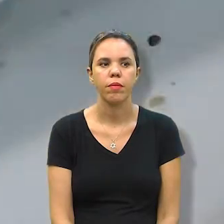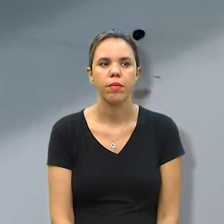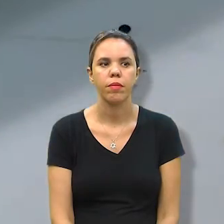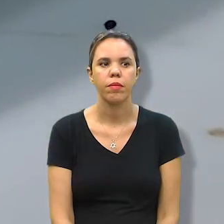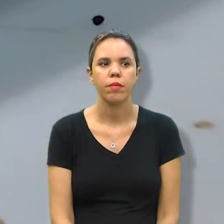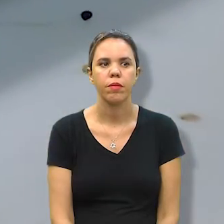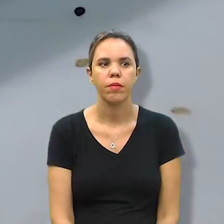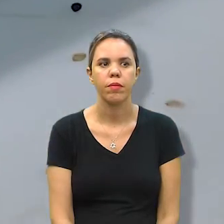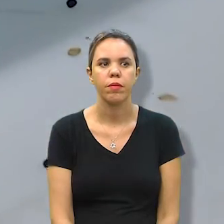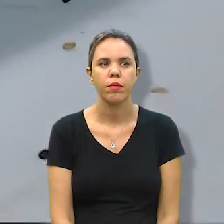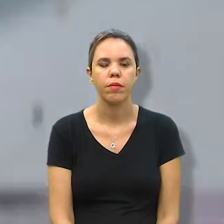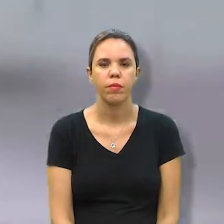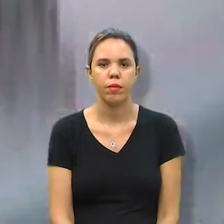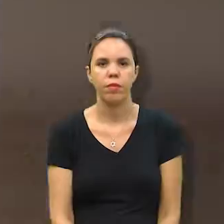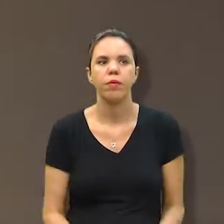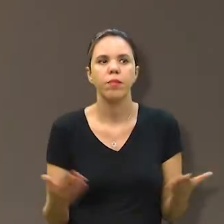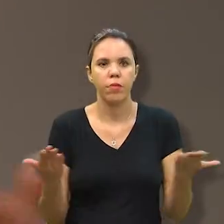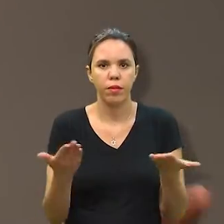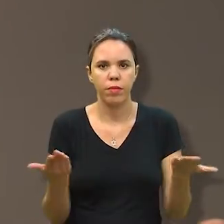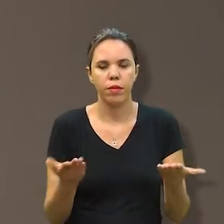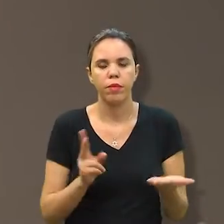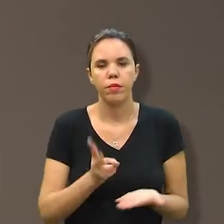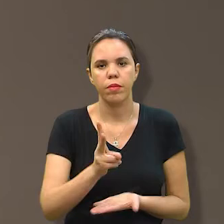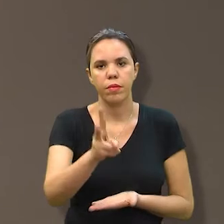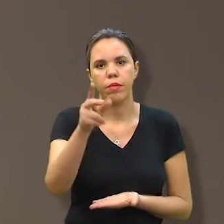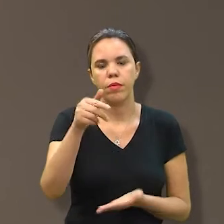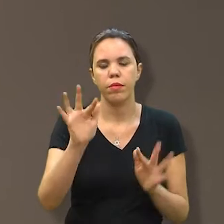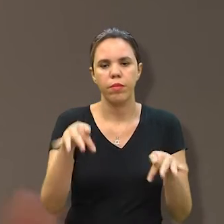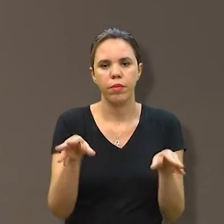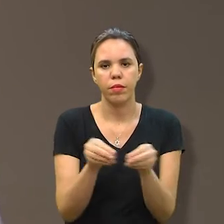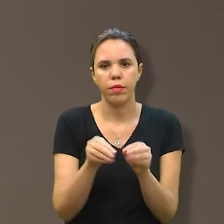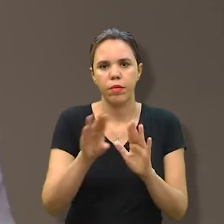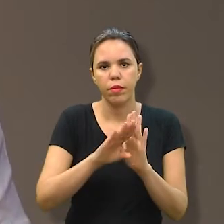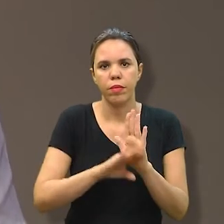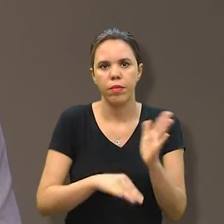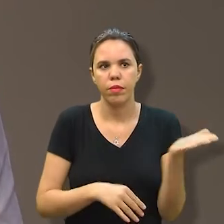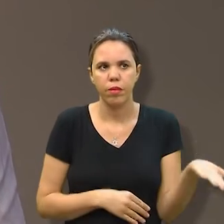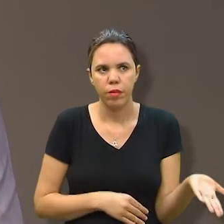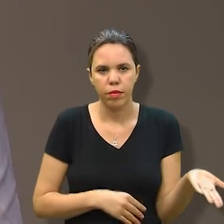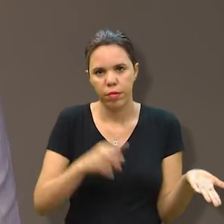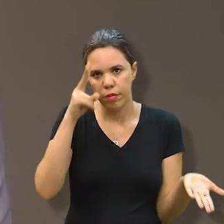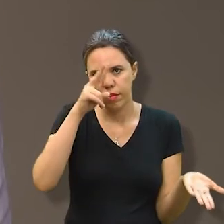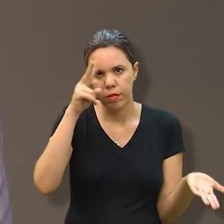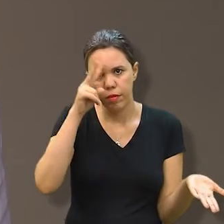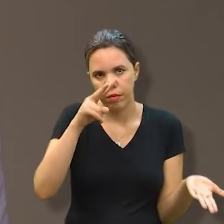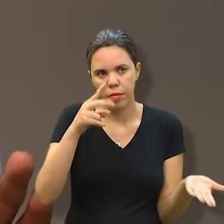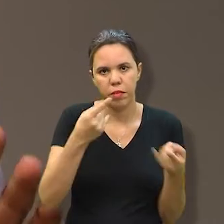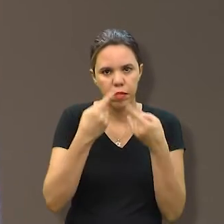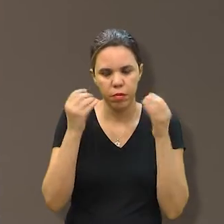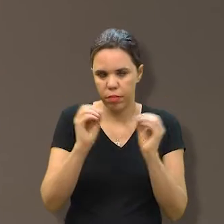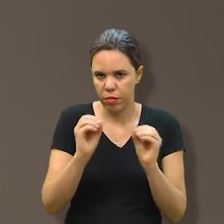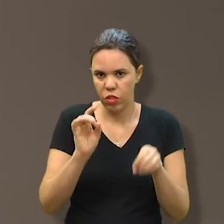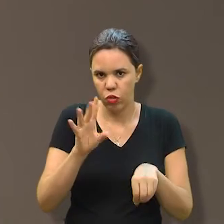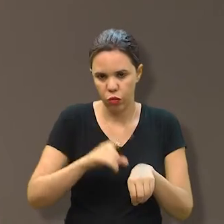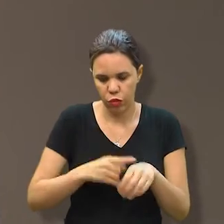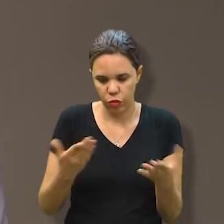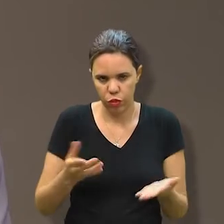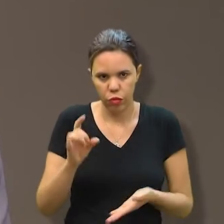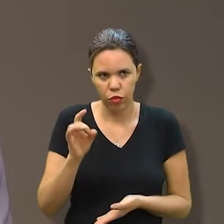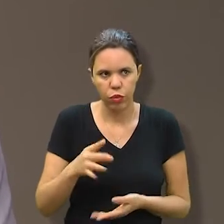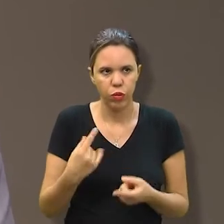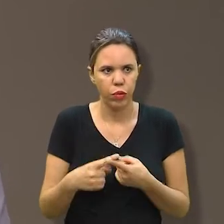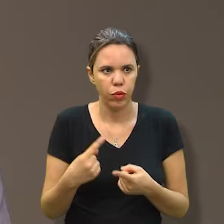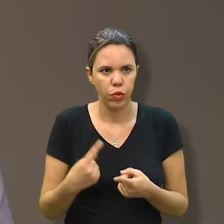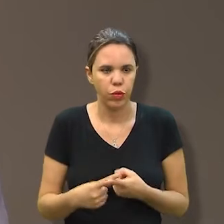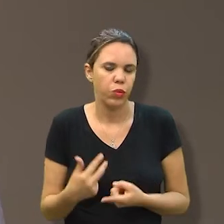a e agora a gente segue aqui para finalizar o programa Lembrando que eu tô sem máscara